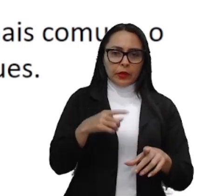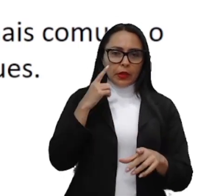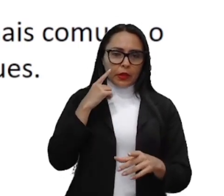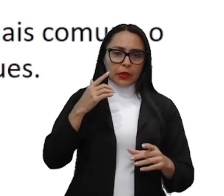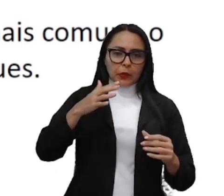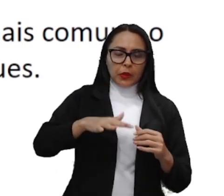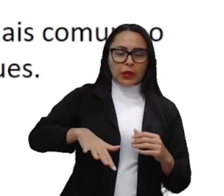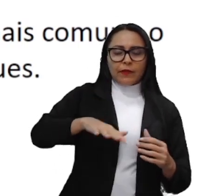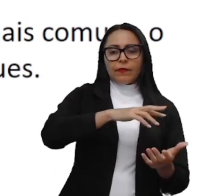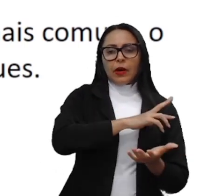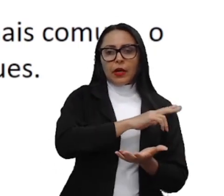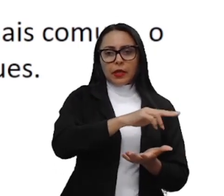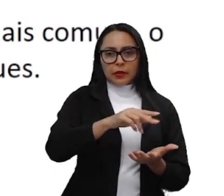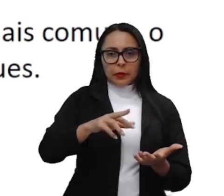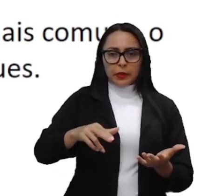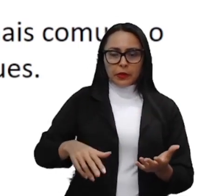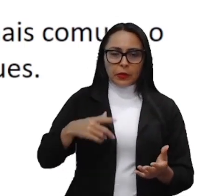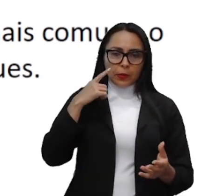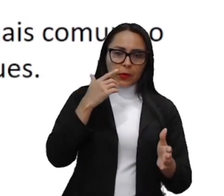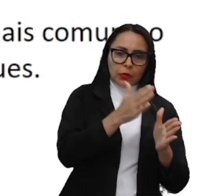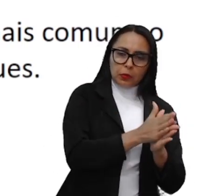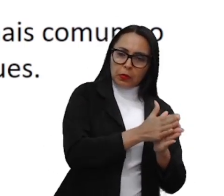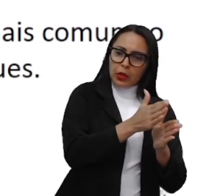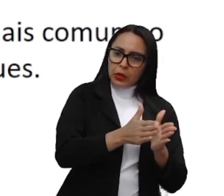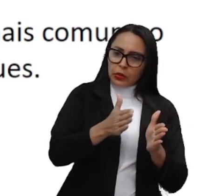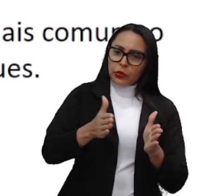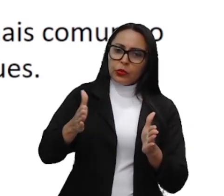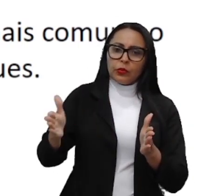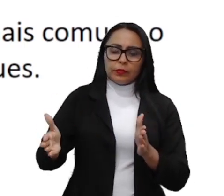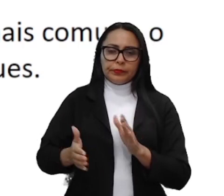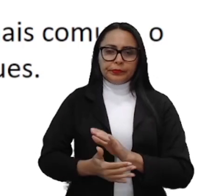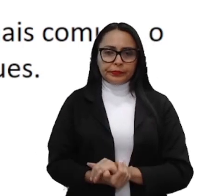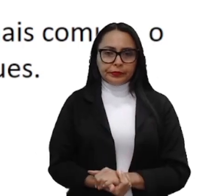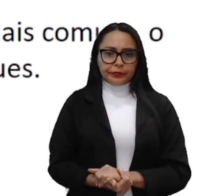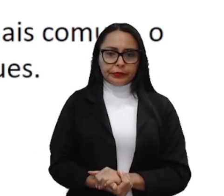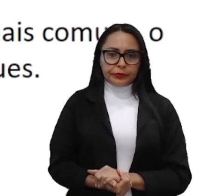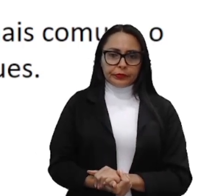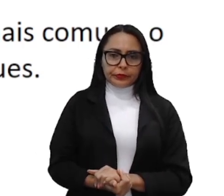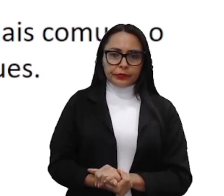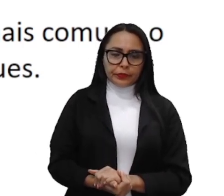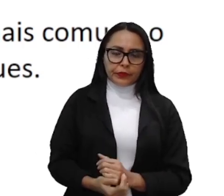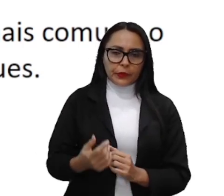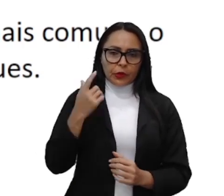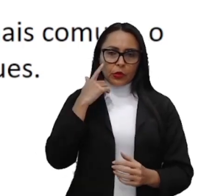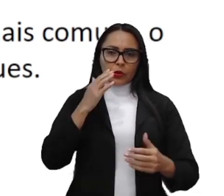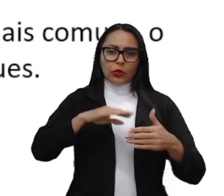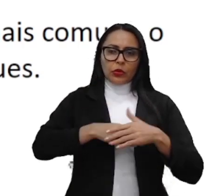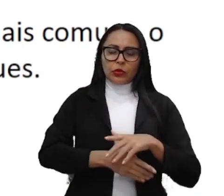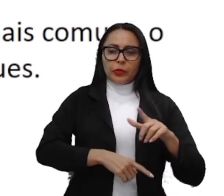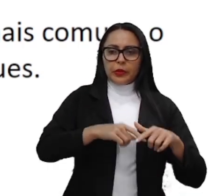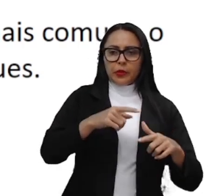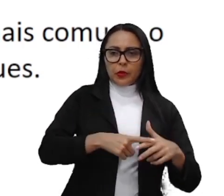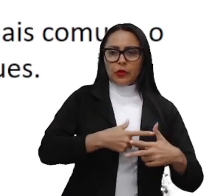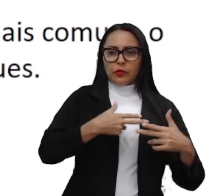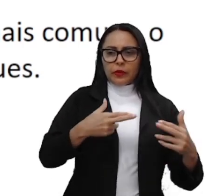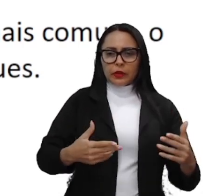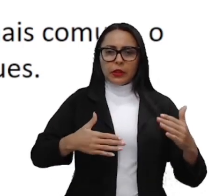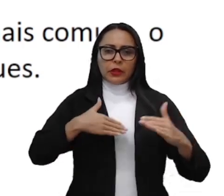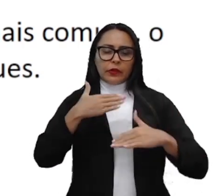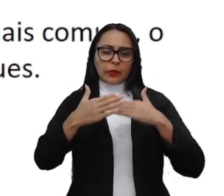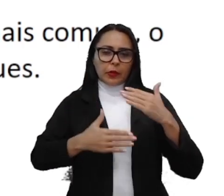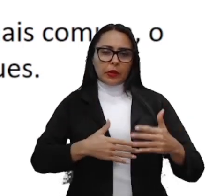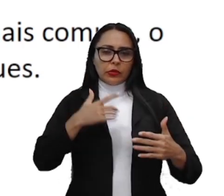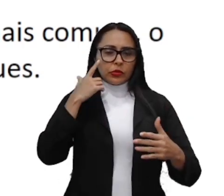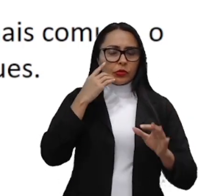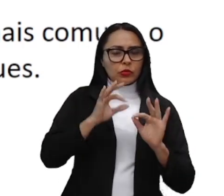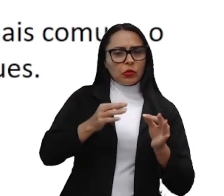demanda varia de períodos e períodos, entre períodos e períodos, e a customização de produtos passam a ser cada vez mais comum,